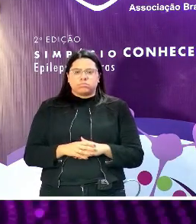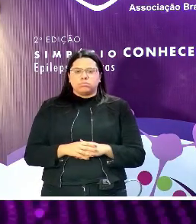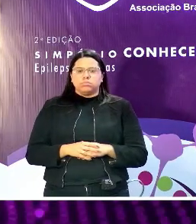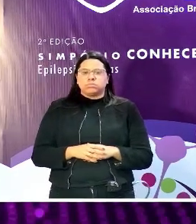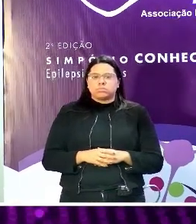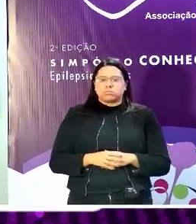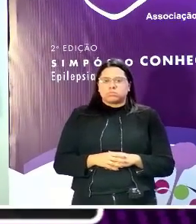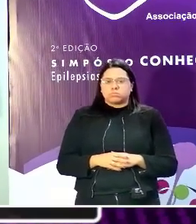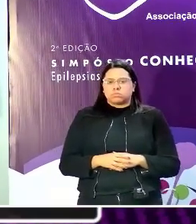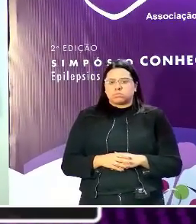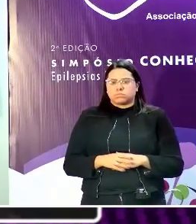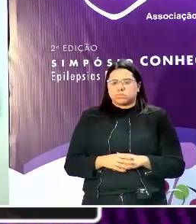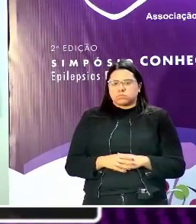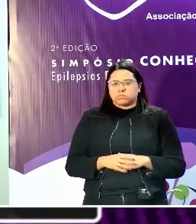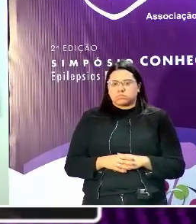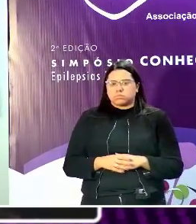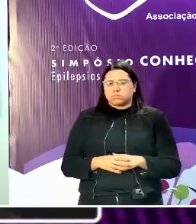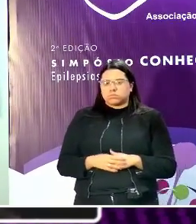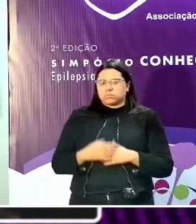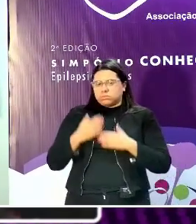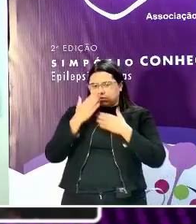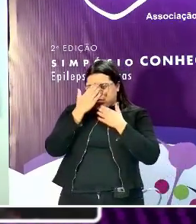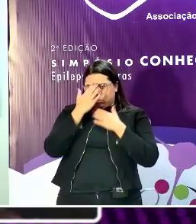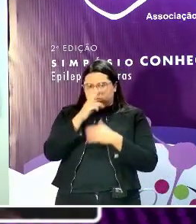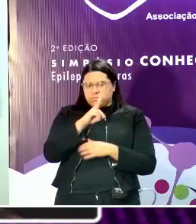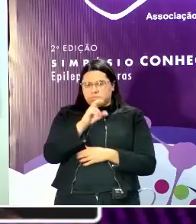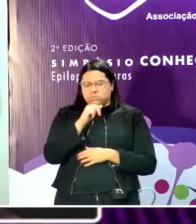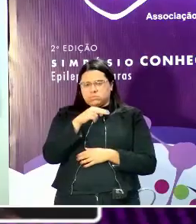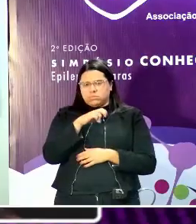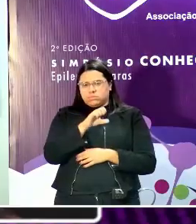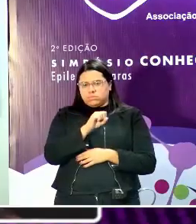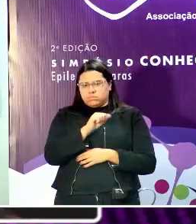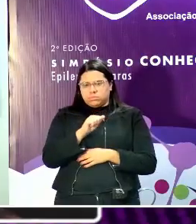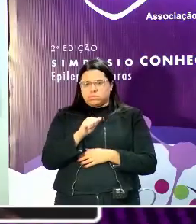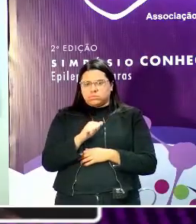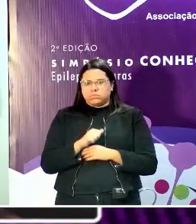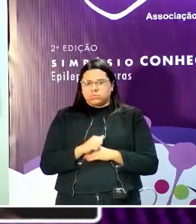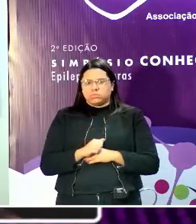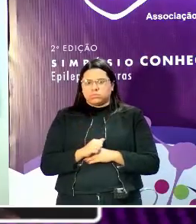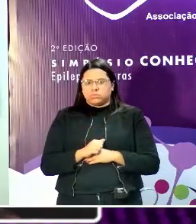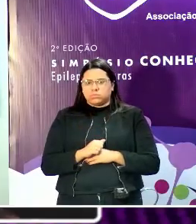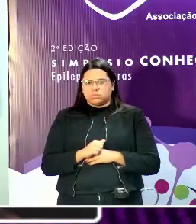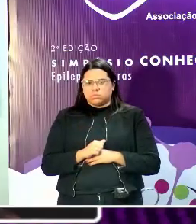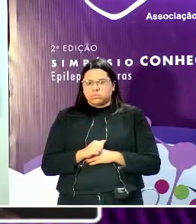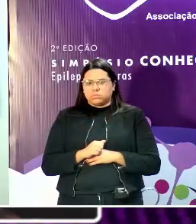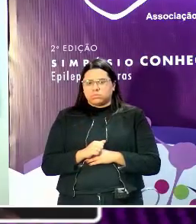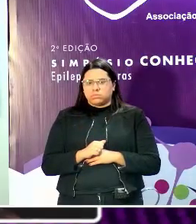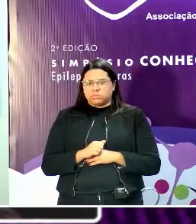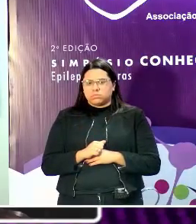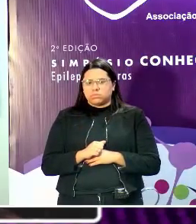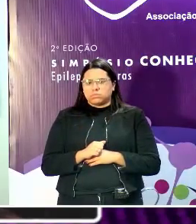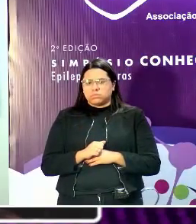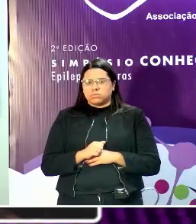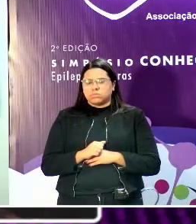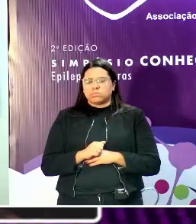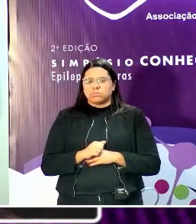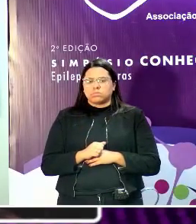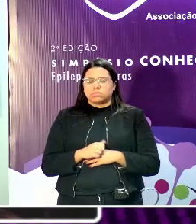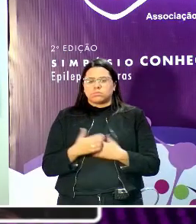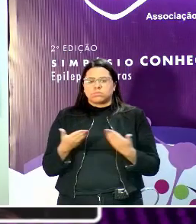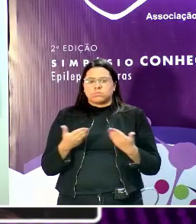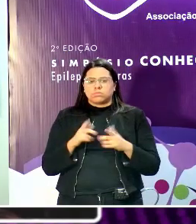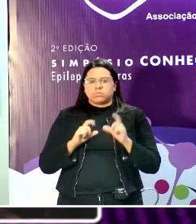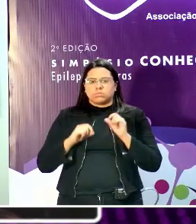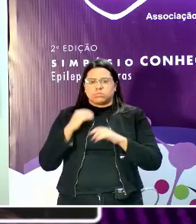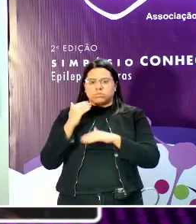Obrigado, Vanessa. Dando seguimento agora, vou chamar o professor Stephen Petrou para falar sobre desenvolvimento de novas